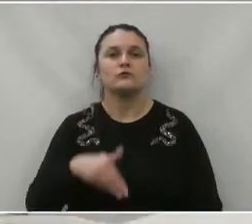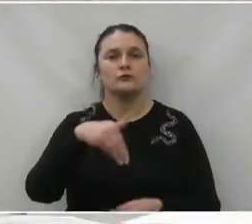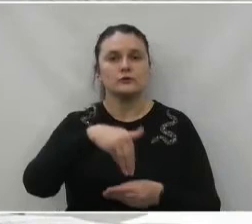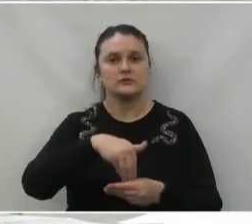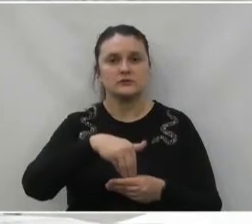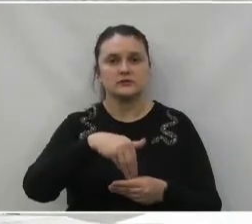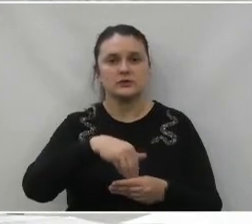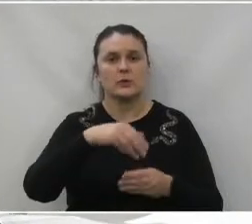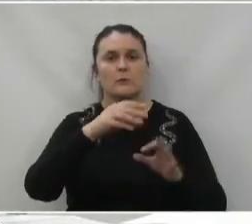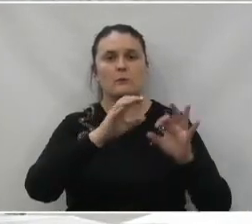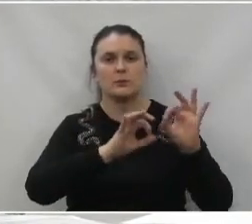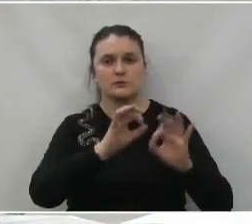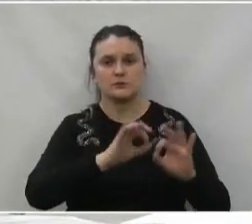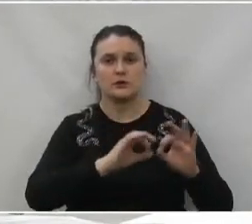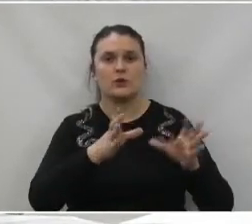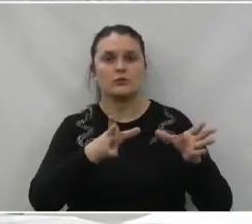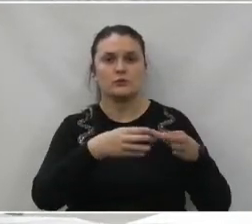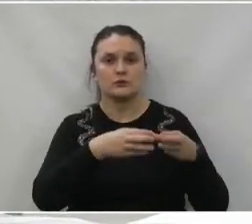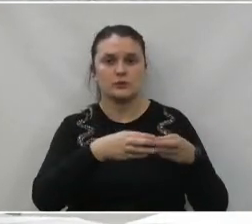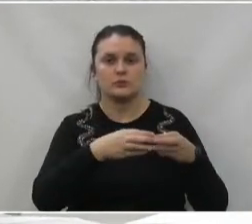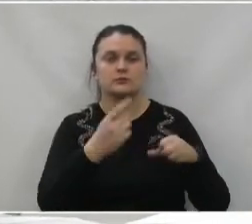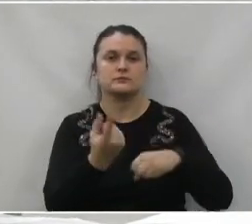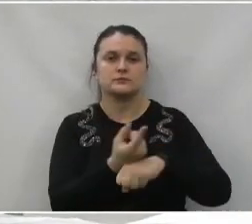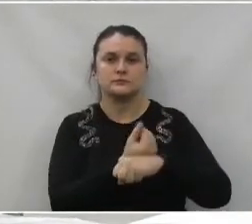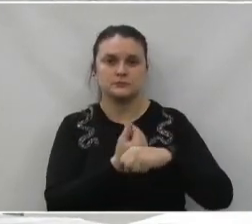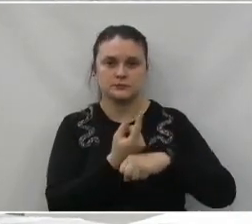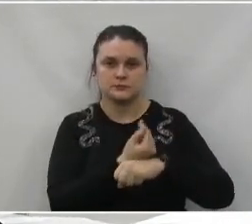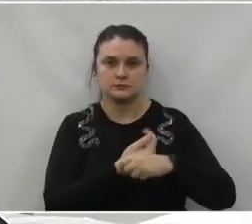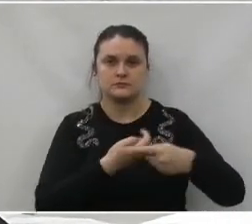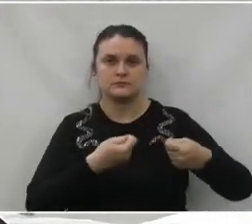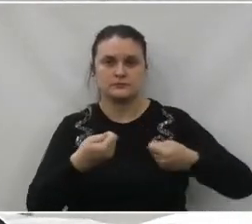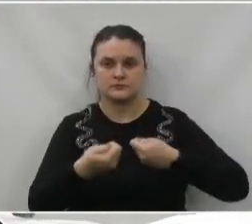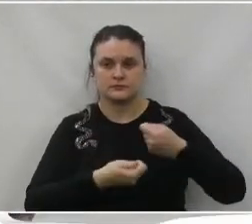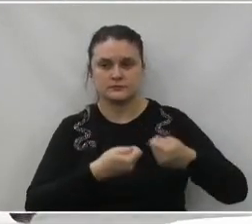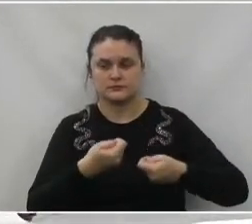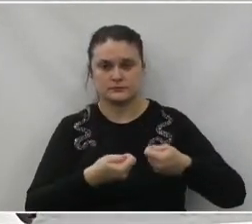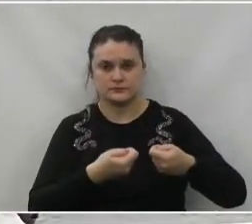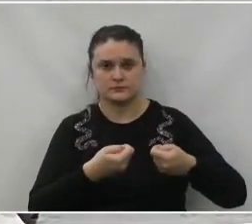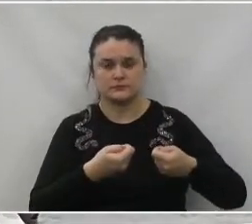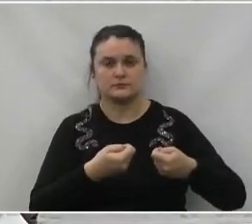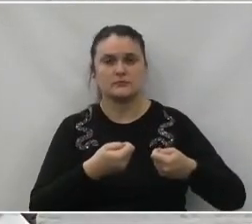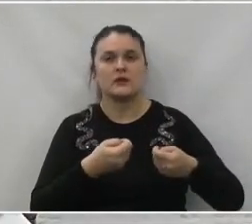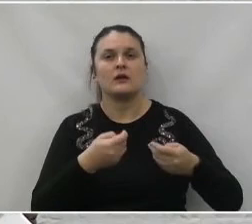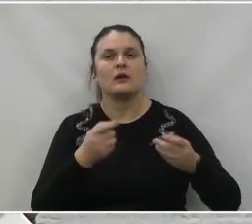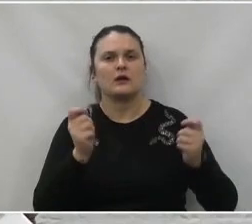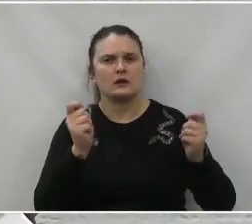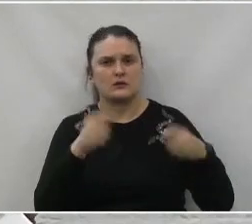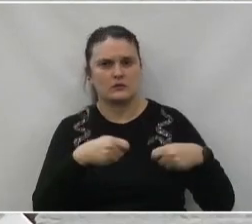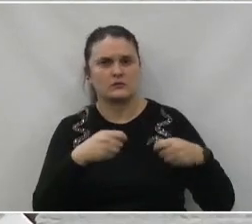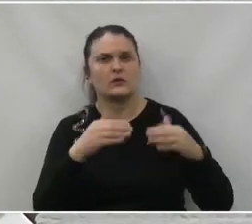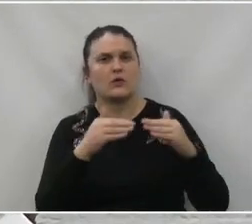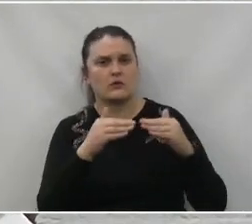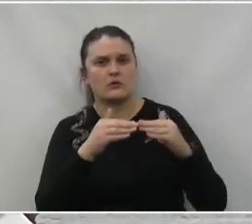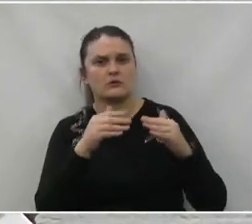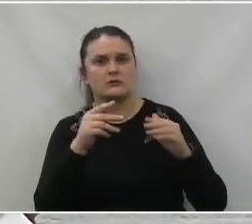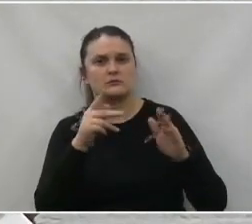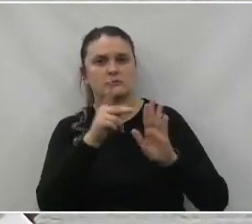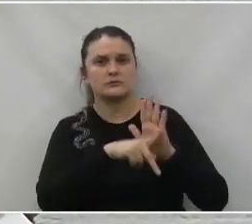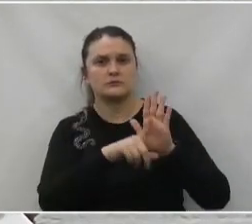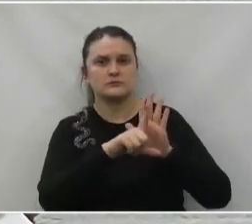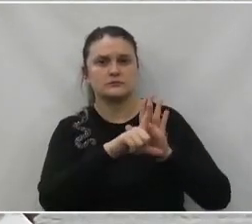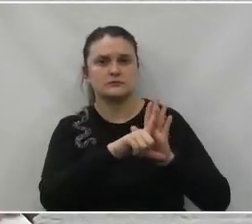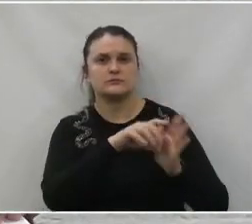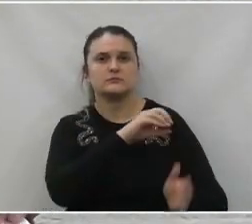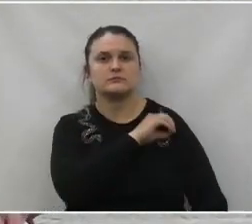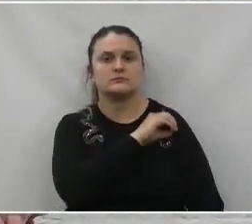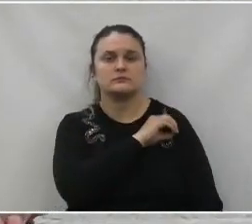Votação do parecer fundamentado da Comissão de Finanças, Orçamento e Patrimônio. Favorável ao projeto